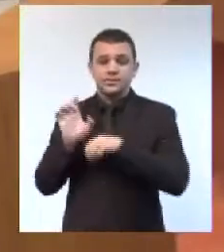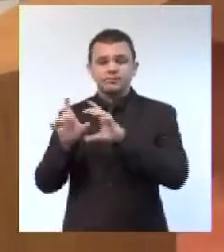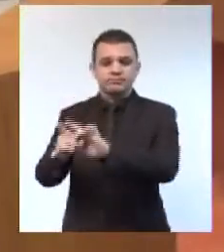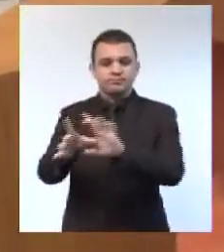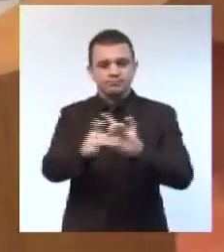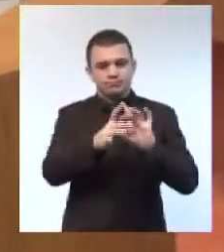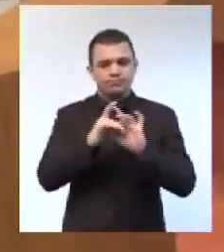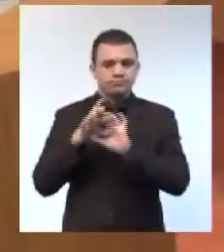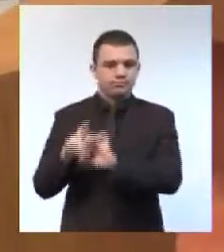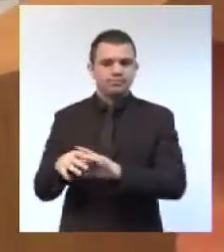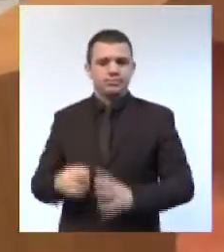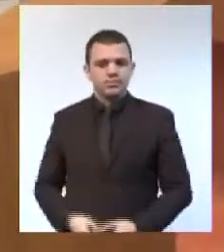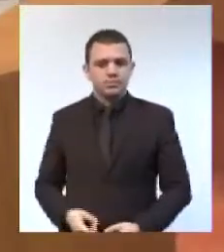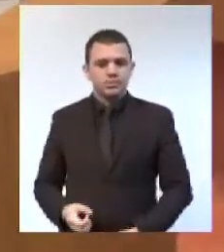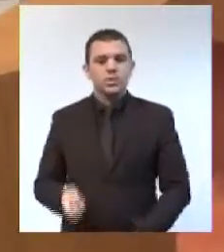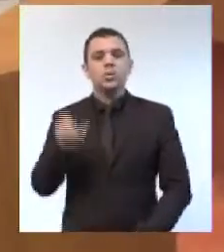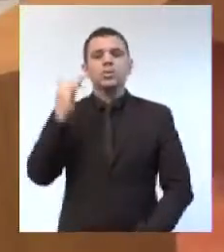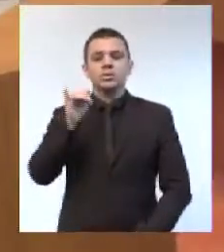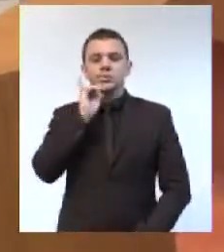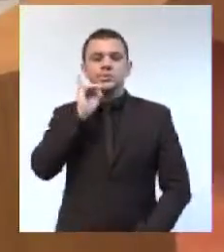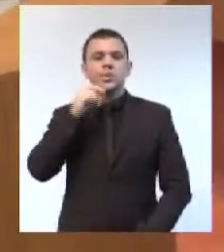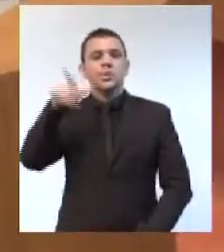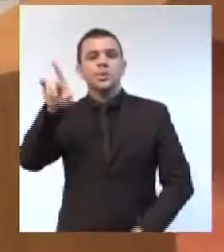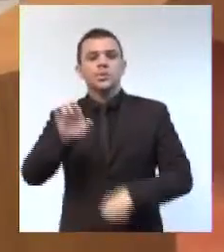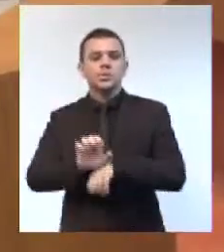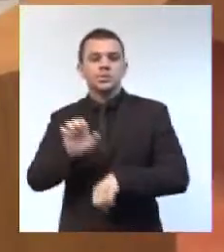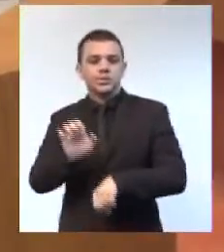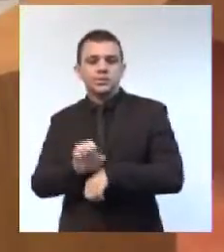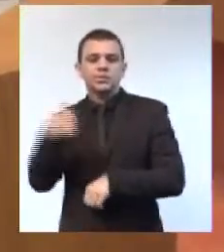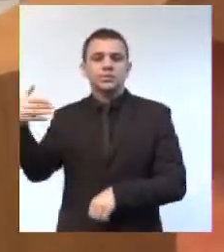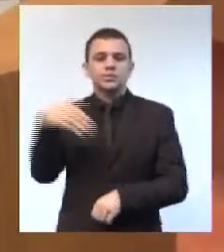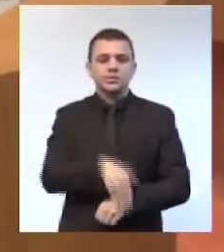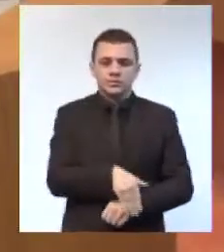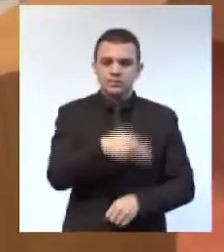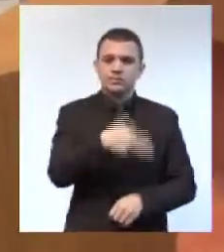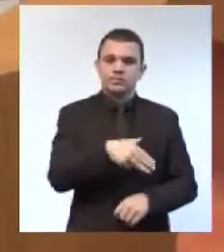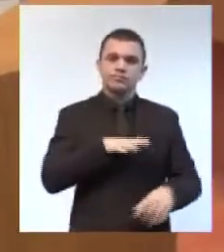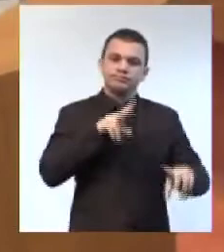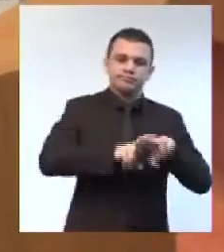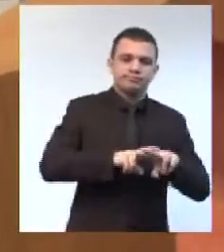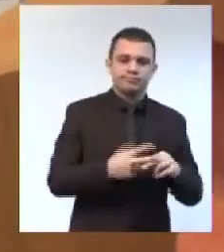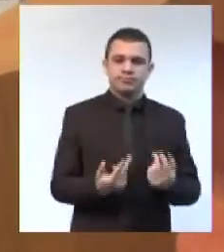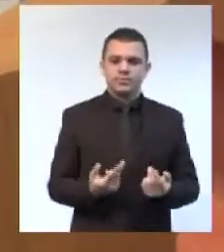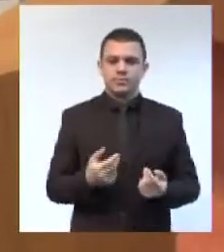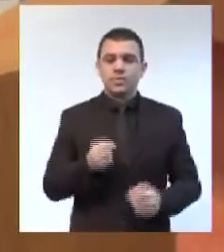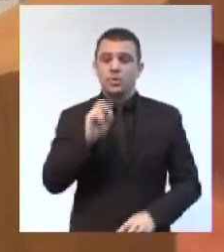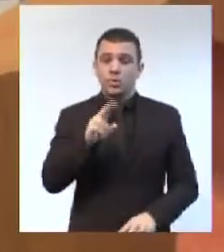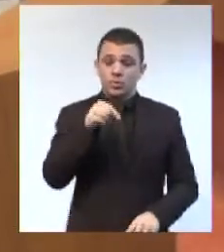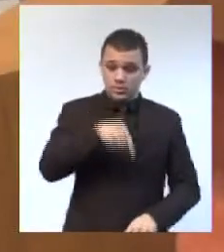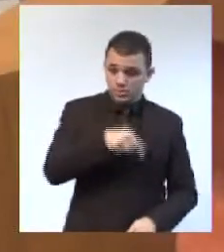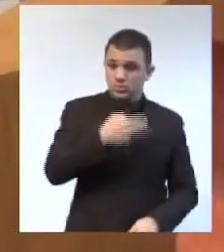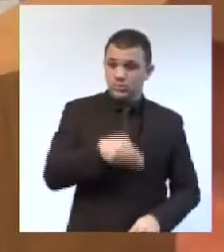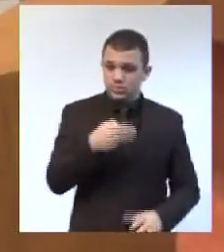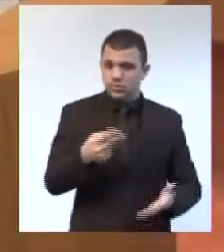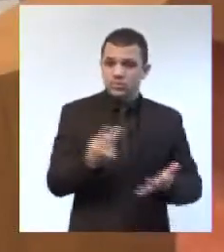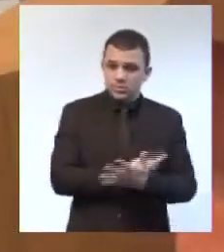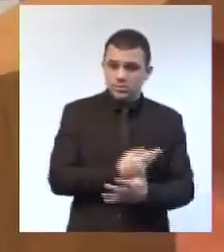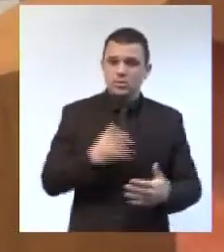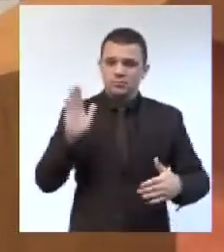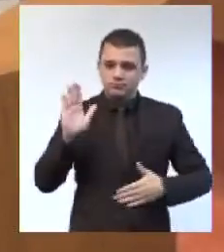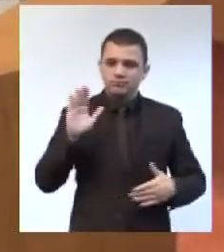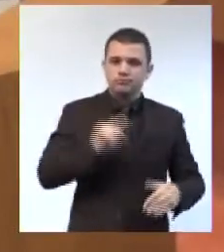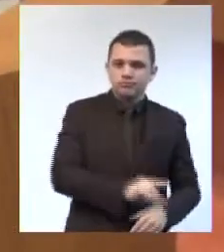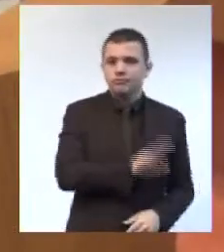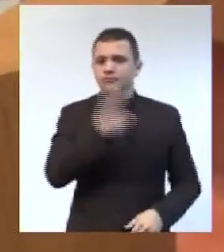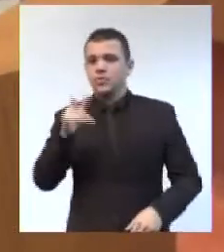outros estados aqui no Maranhão? Quantos bandidos do Maranhão não foram presos em outros estados que cometeram um crime aqui e foram para outros